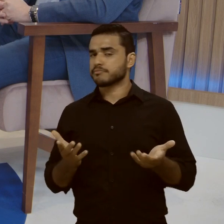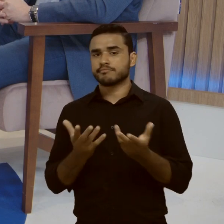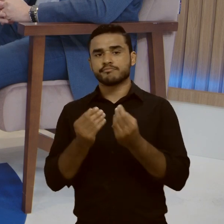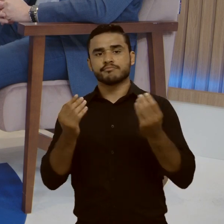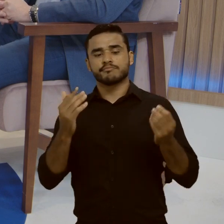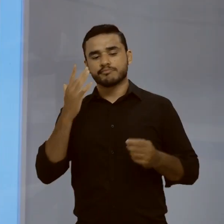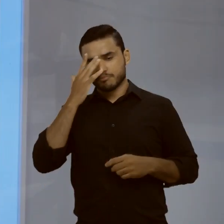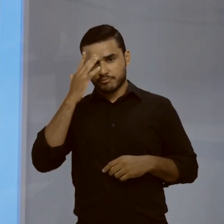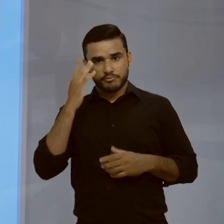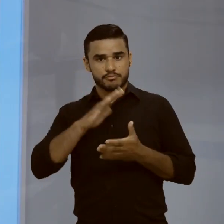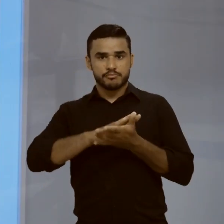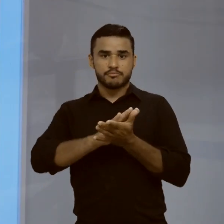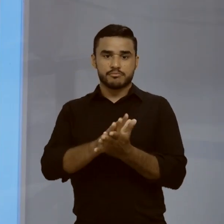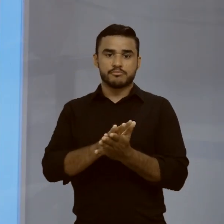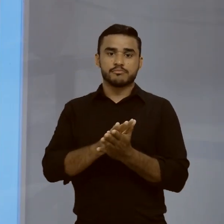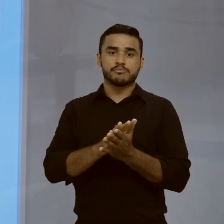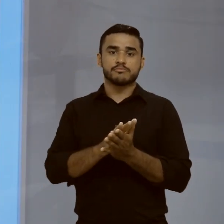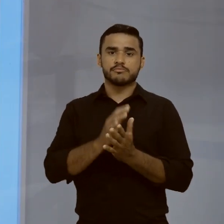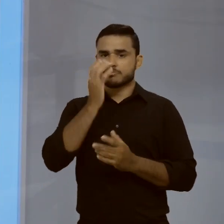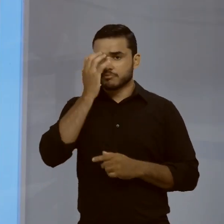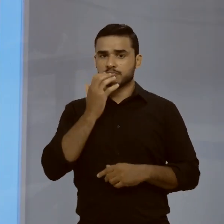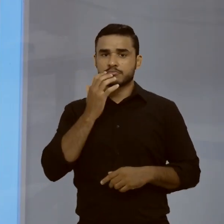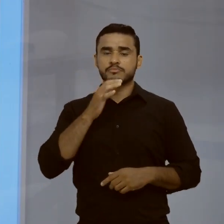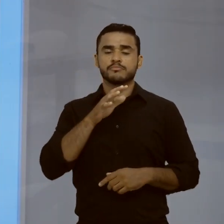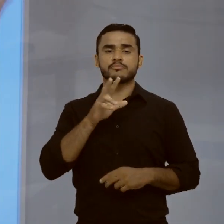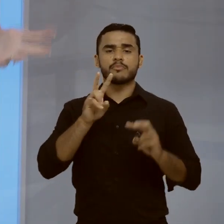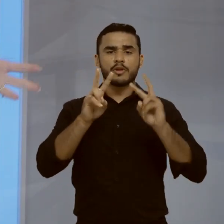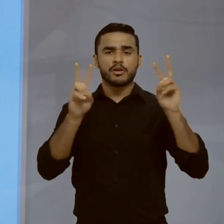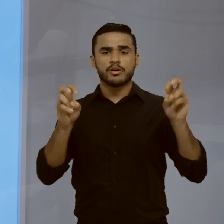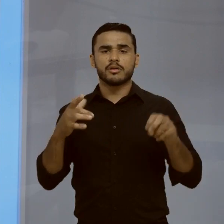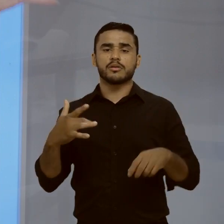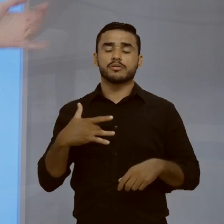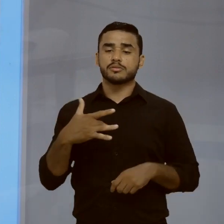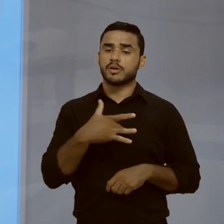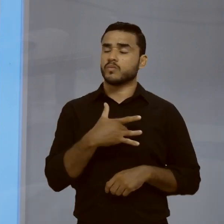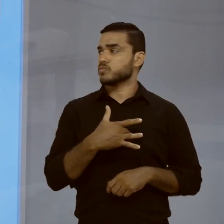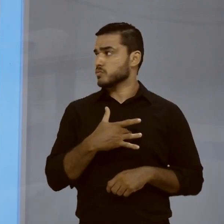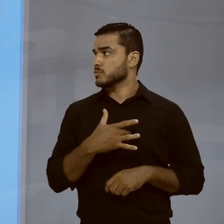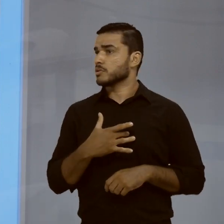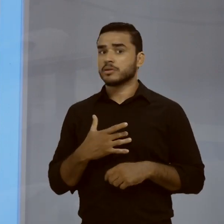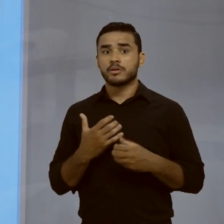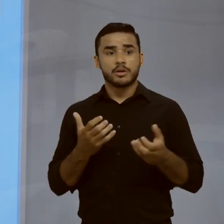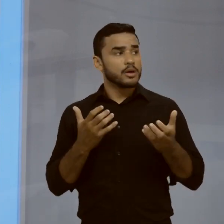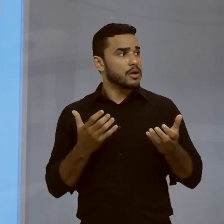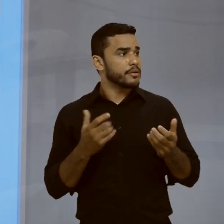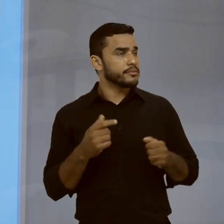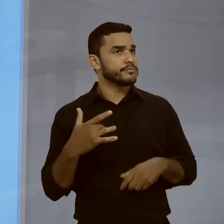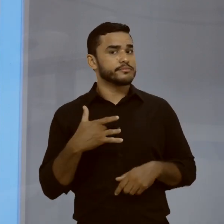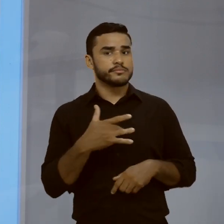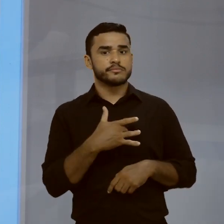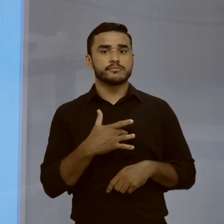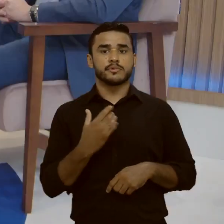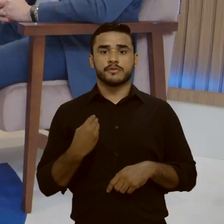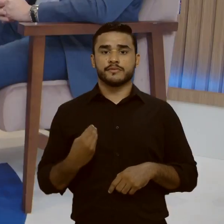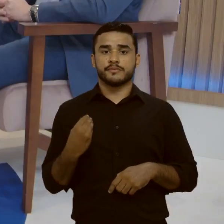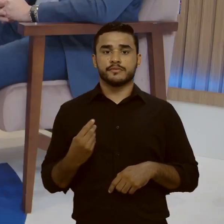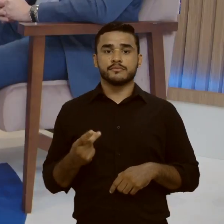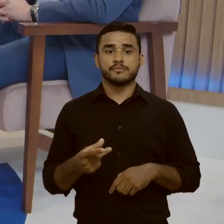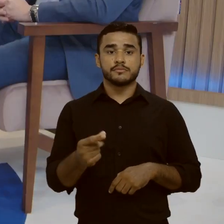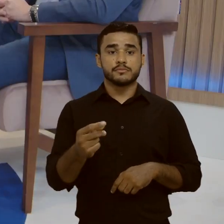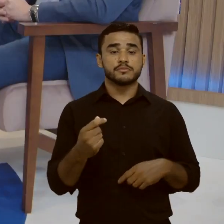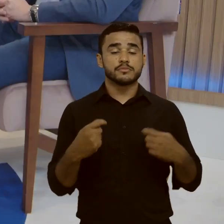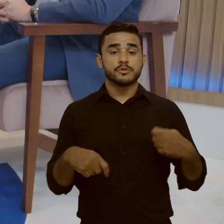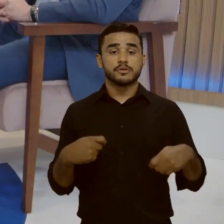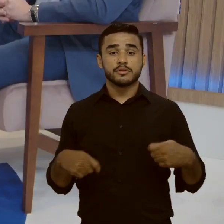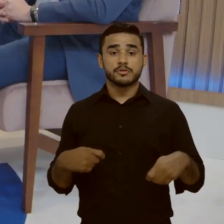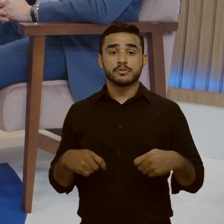nossos preconceitos. A gente está falando de saúde, de vida. Todo mundo quer ser saudável, todo mundo quer viver mais, mas ninguém quer